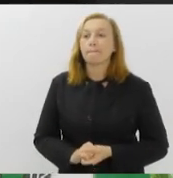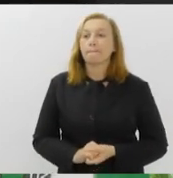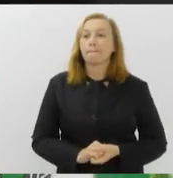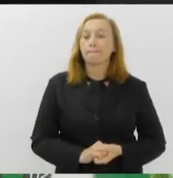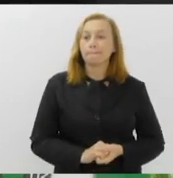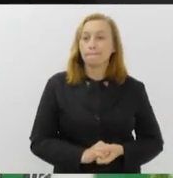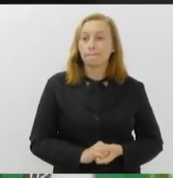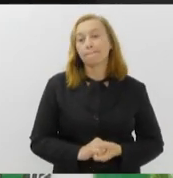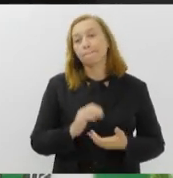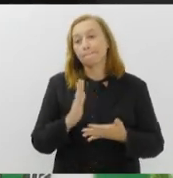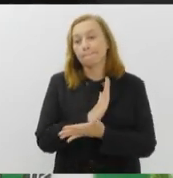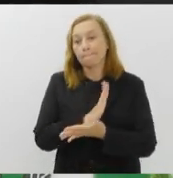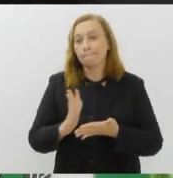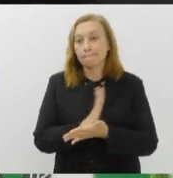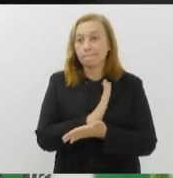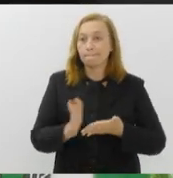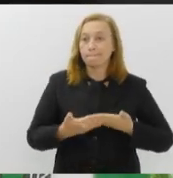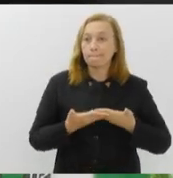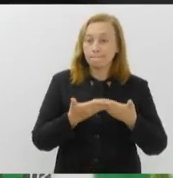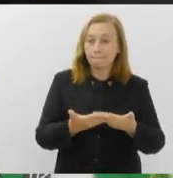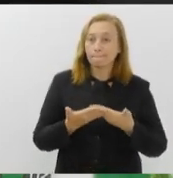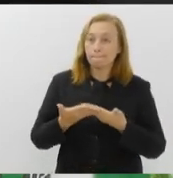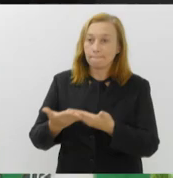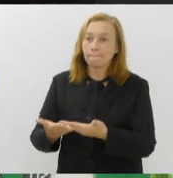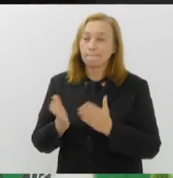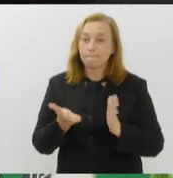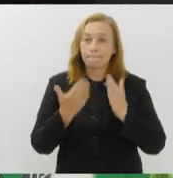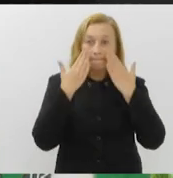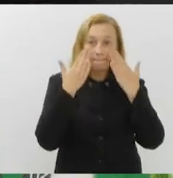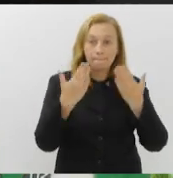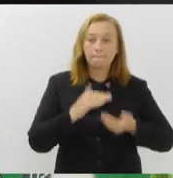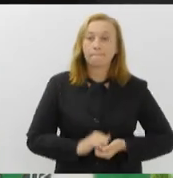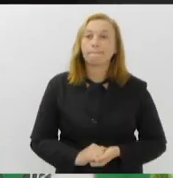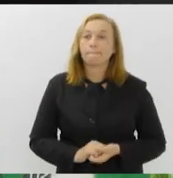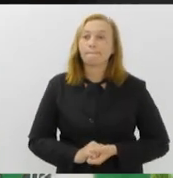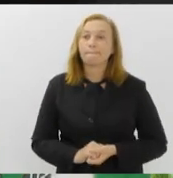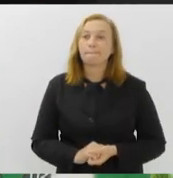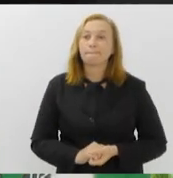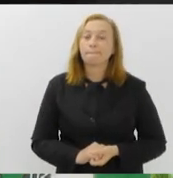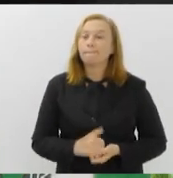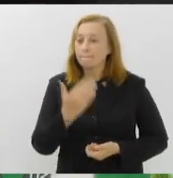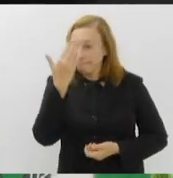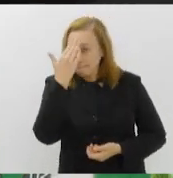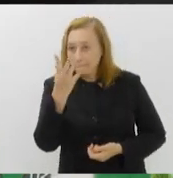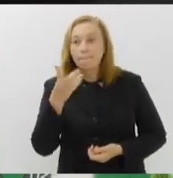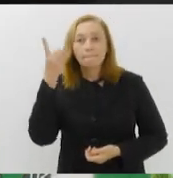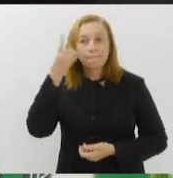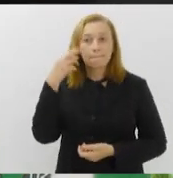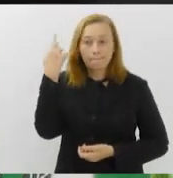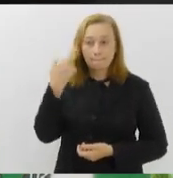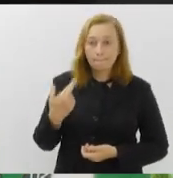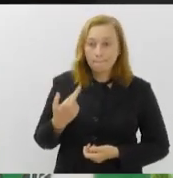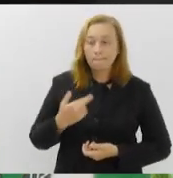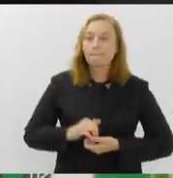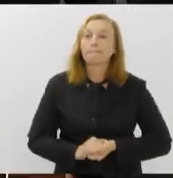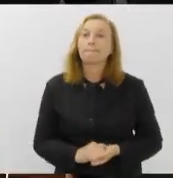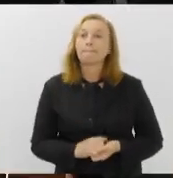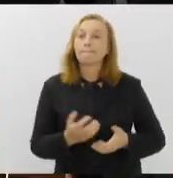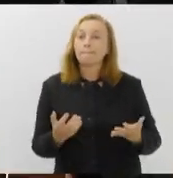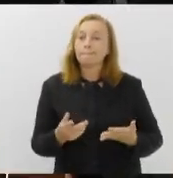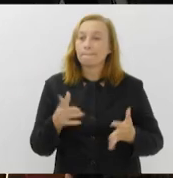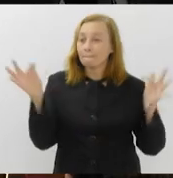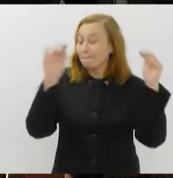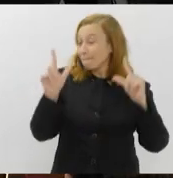aqui alguns encaminhamentos apresentados. Obrigada, deputada Renata Souza. Quero dizer que estou